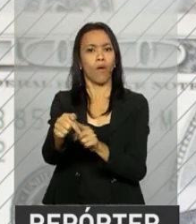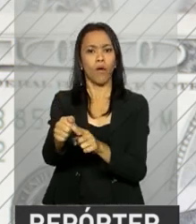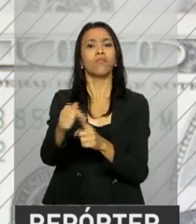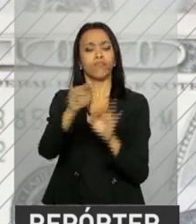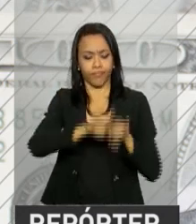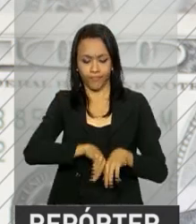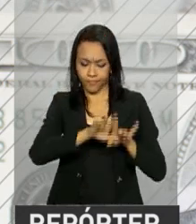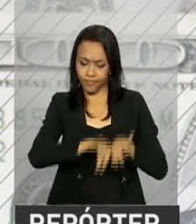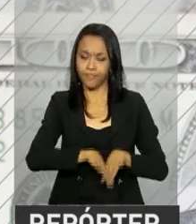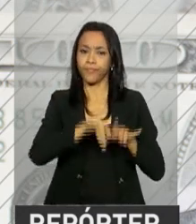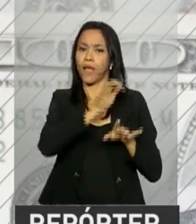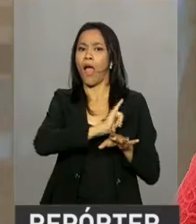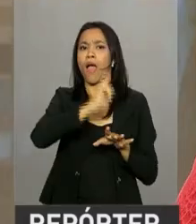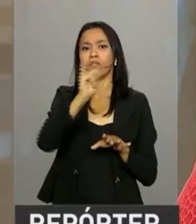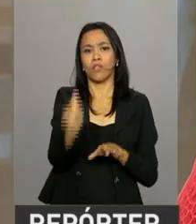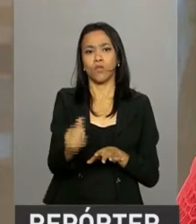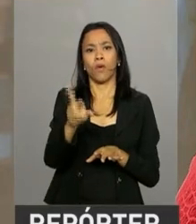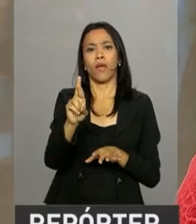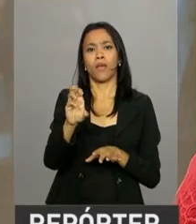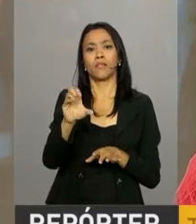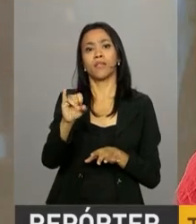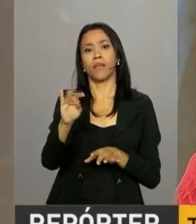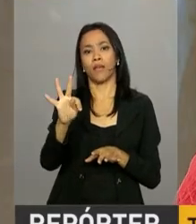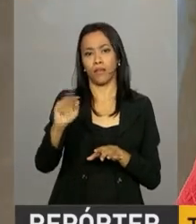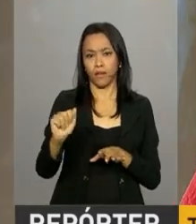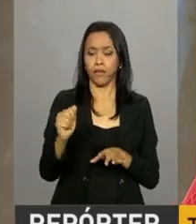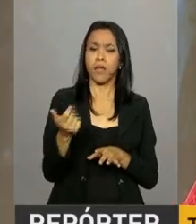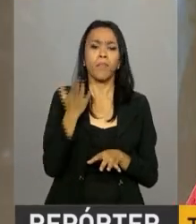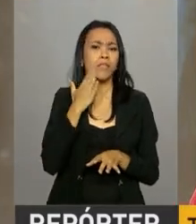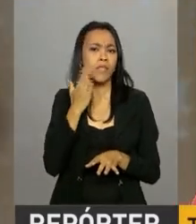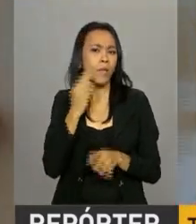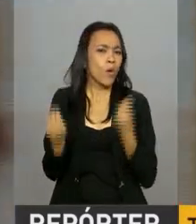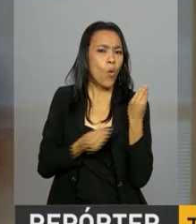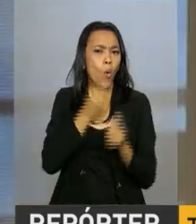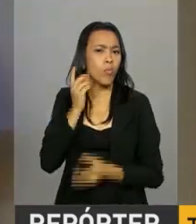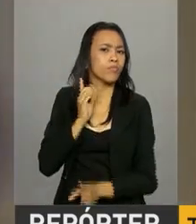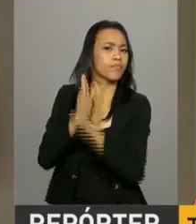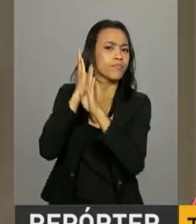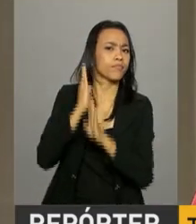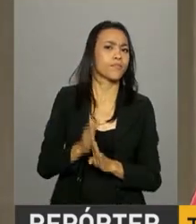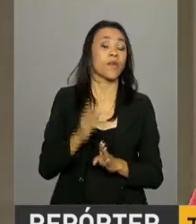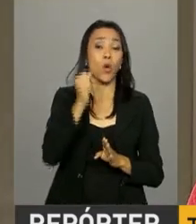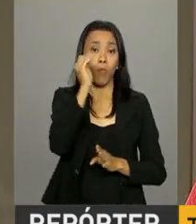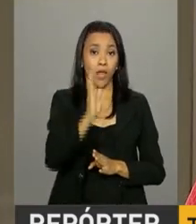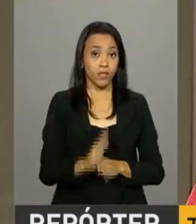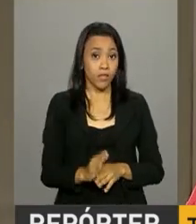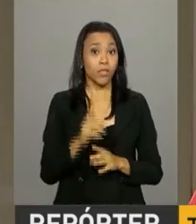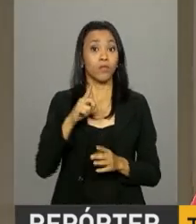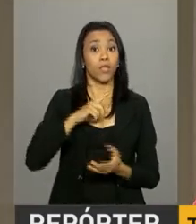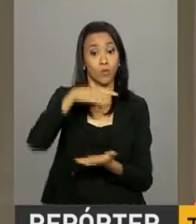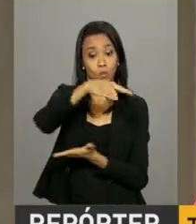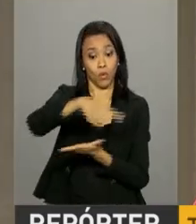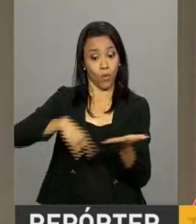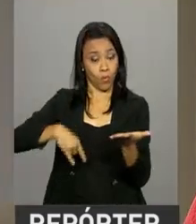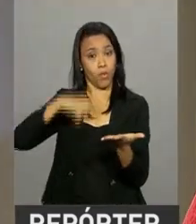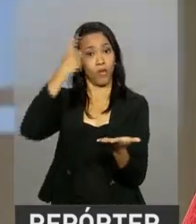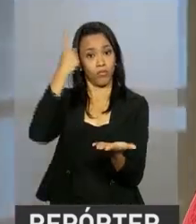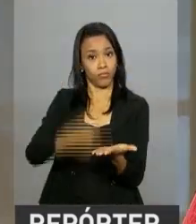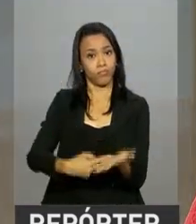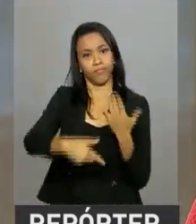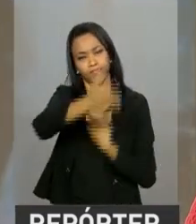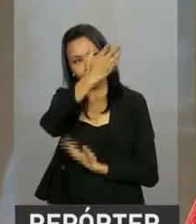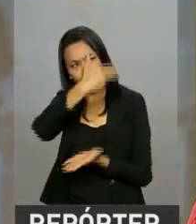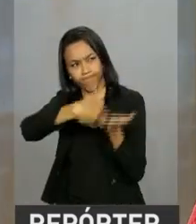declarado os ativos à Receita Federal. Para melhorar a identificação desses contribuintes, o Brasil aderiu à Convenção Multilateral para